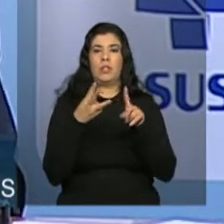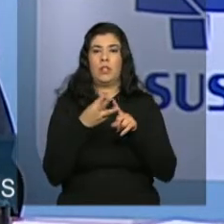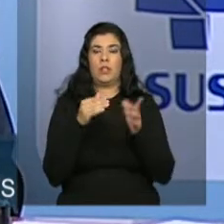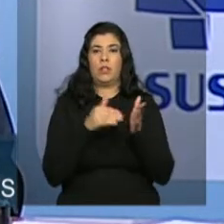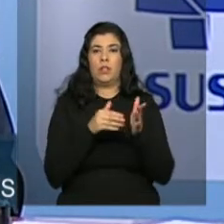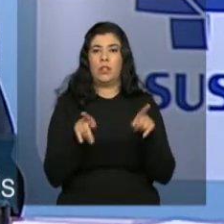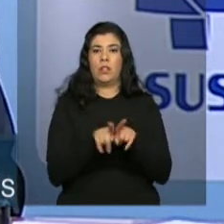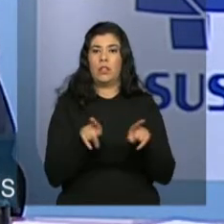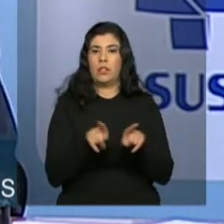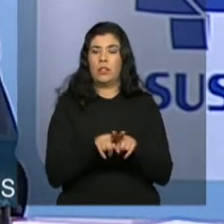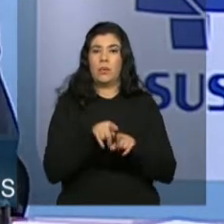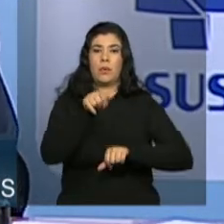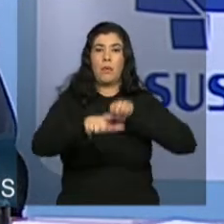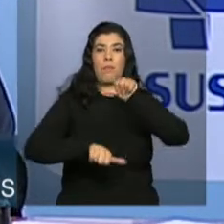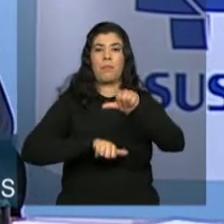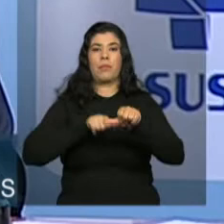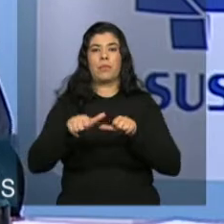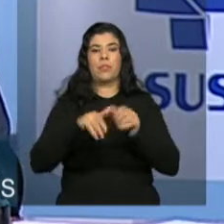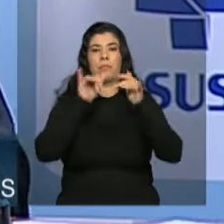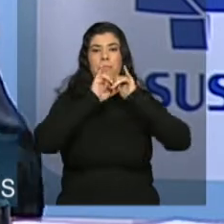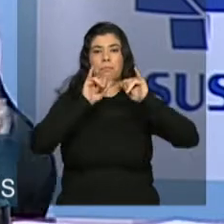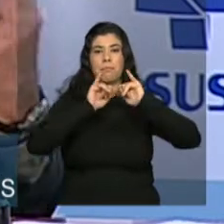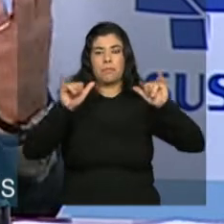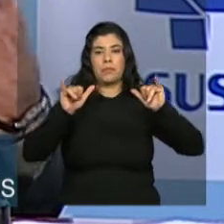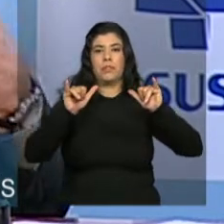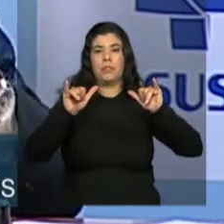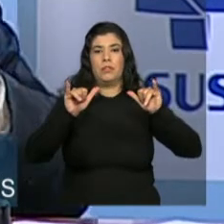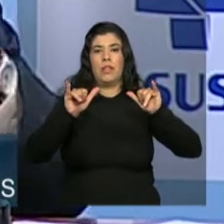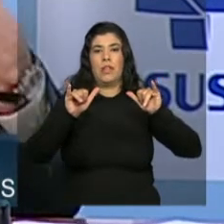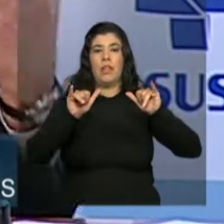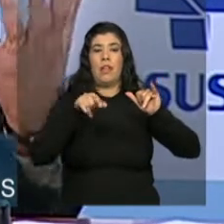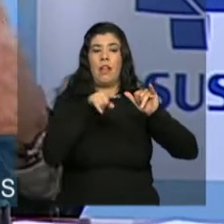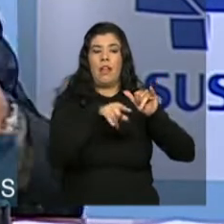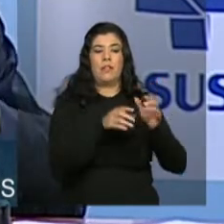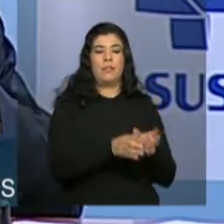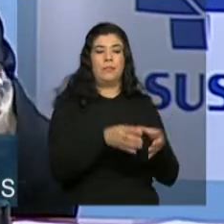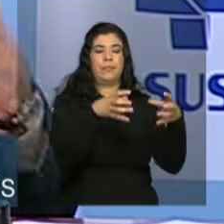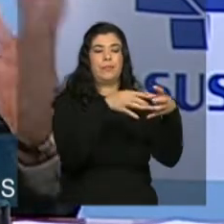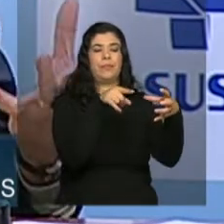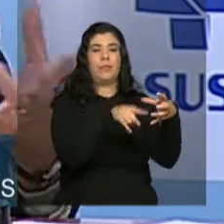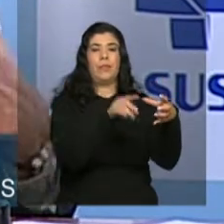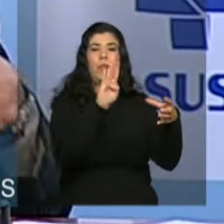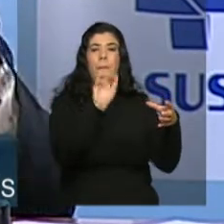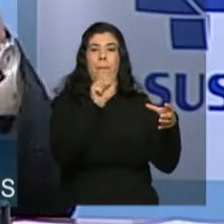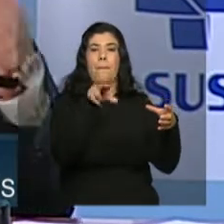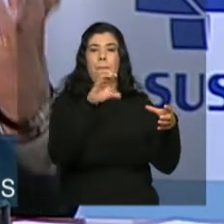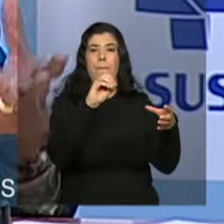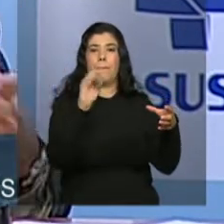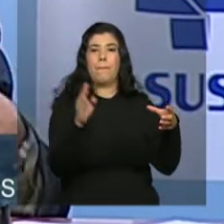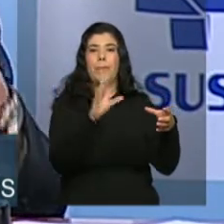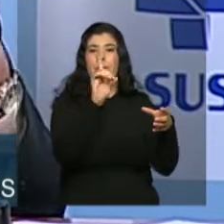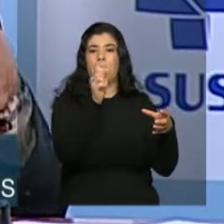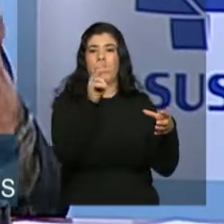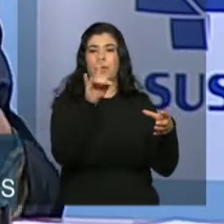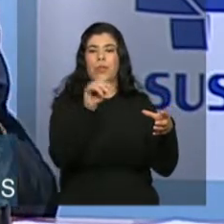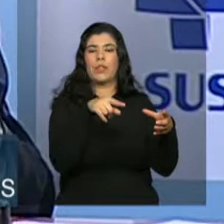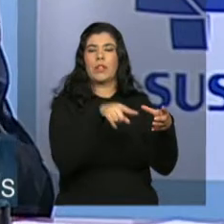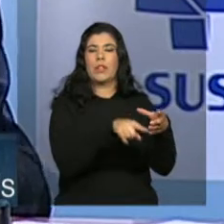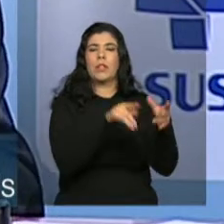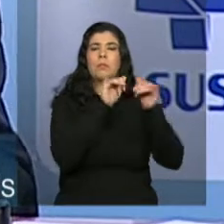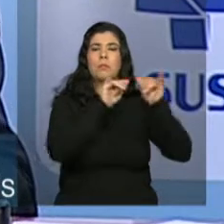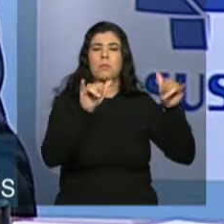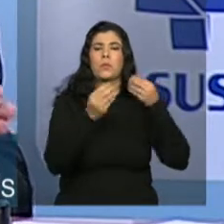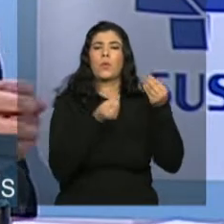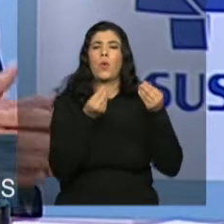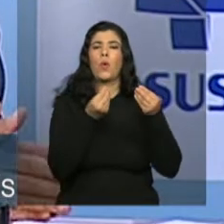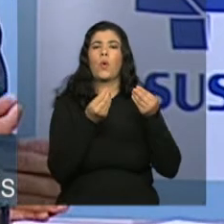mudança do banco de dados não é pra verificar para olhar isso né quantos medicamentos tem a que preço foram vendidos o que é